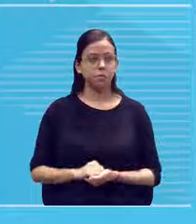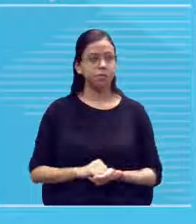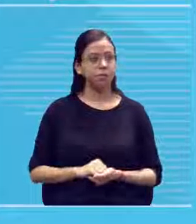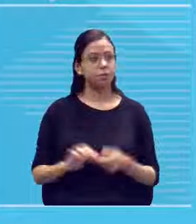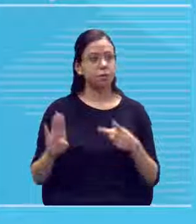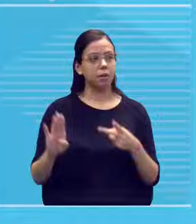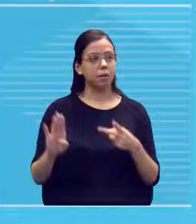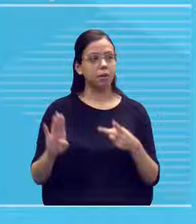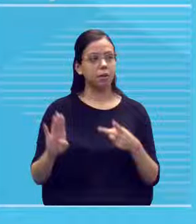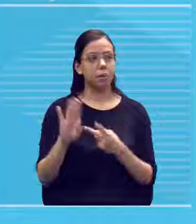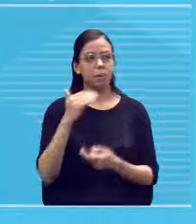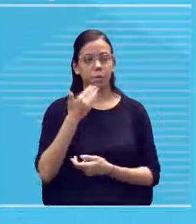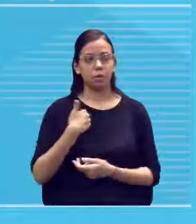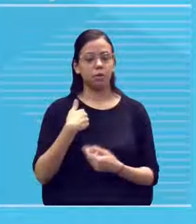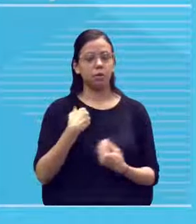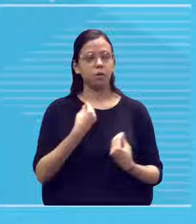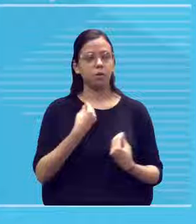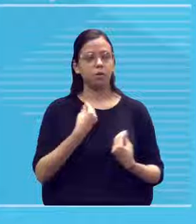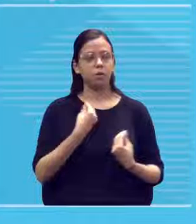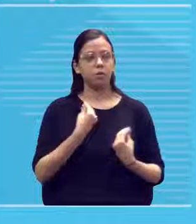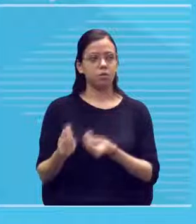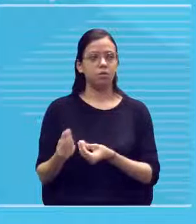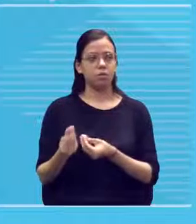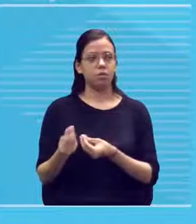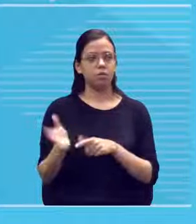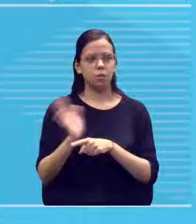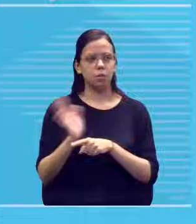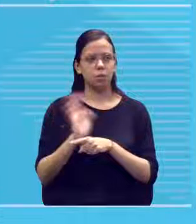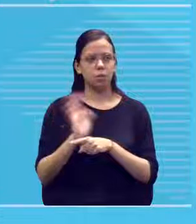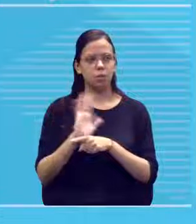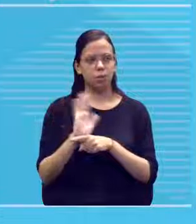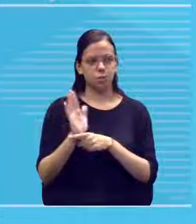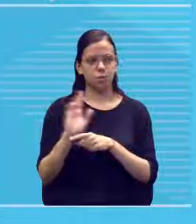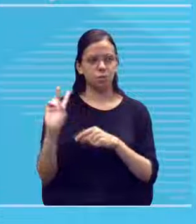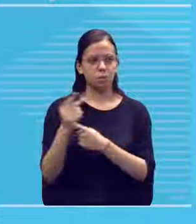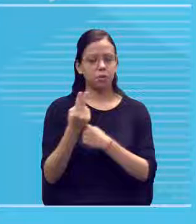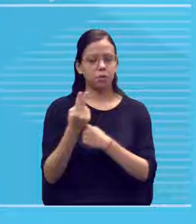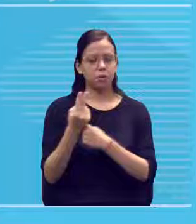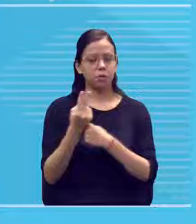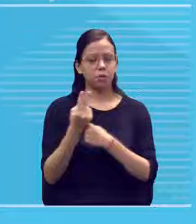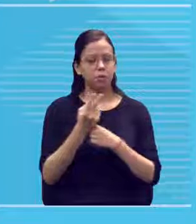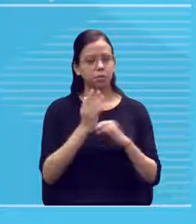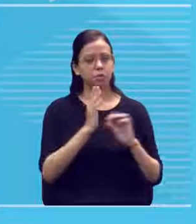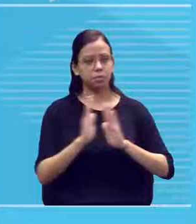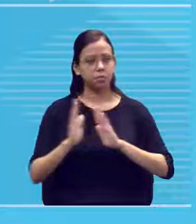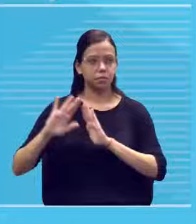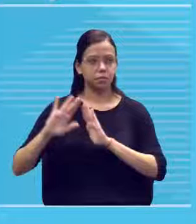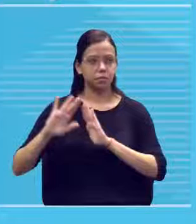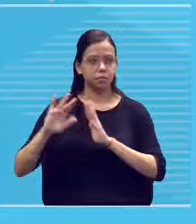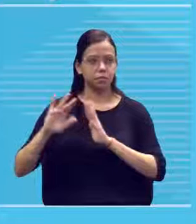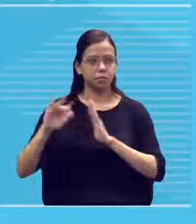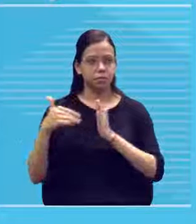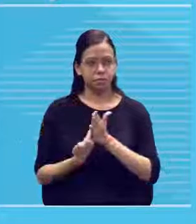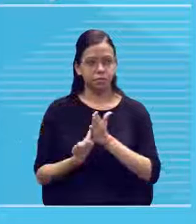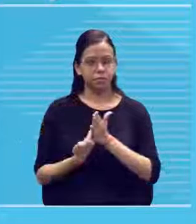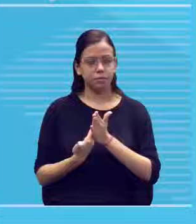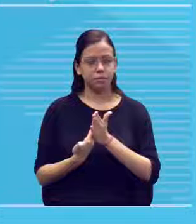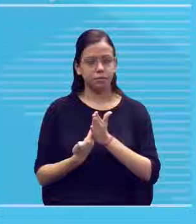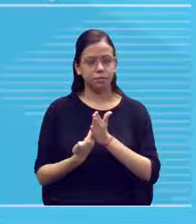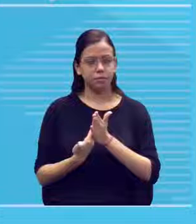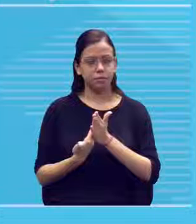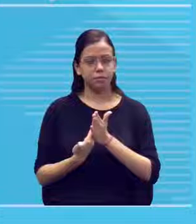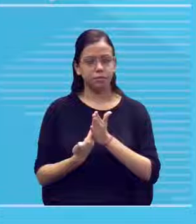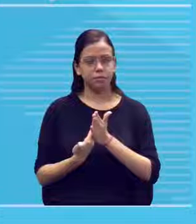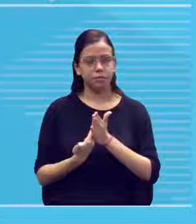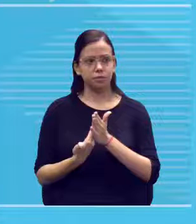filme que me foi emprestado pela biblioteca da escola é que passou para que Ele